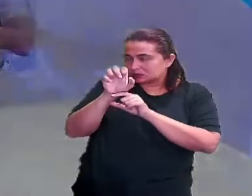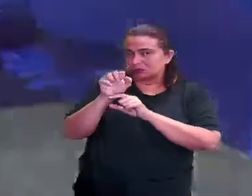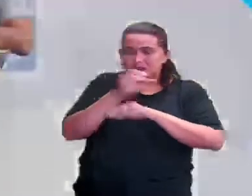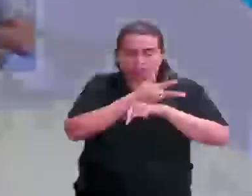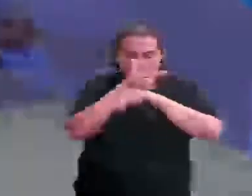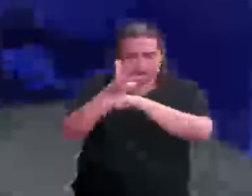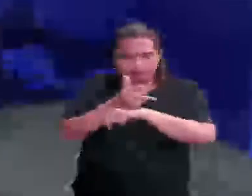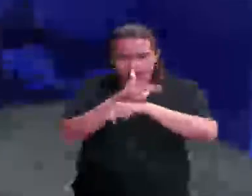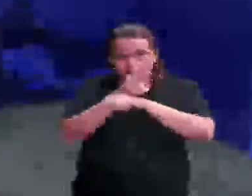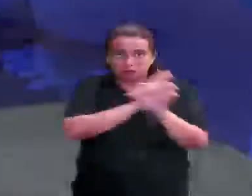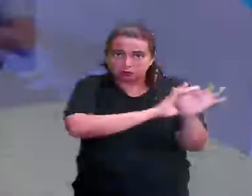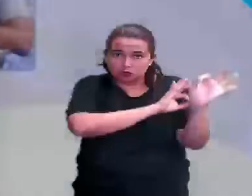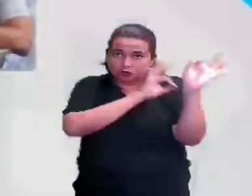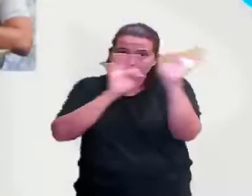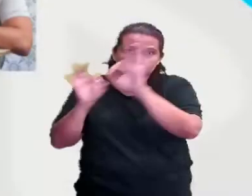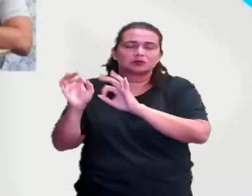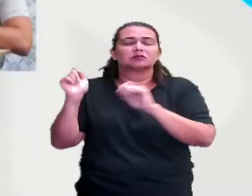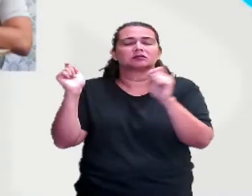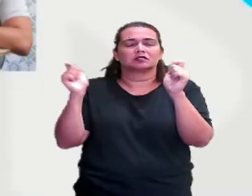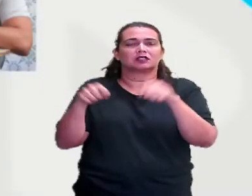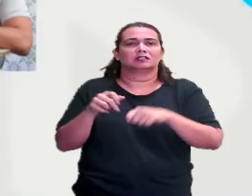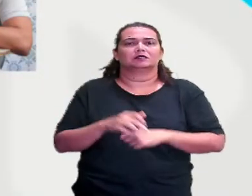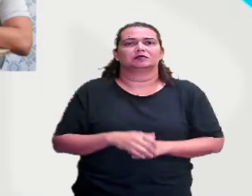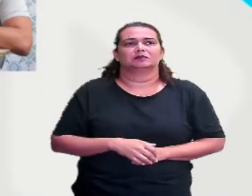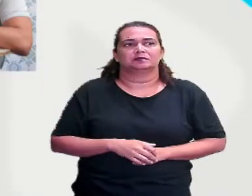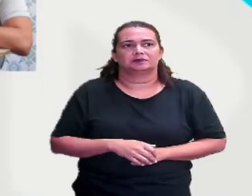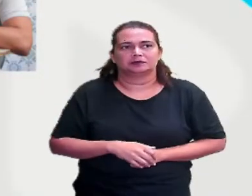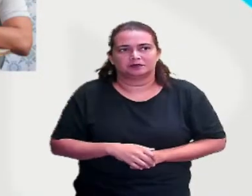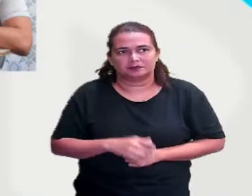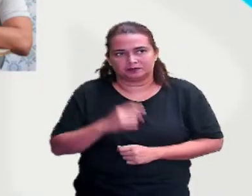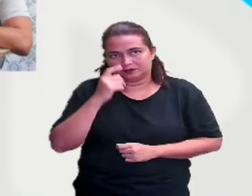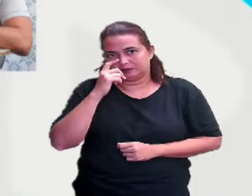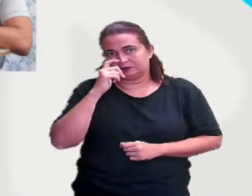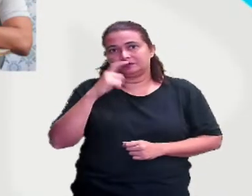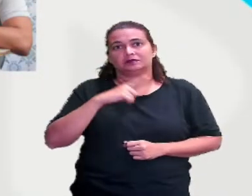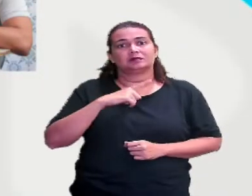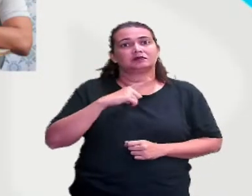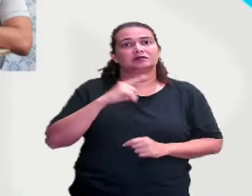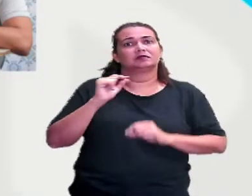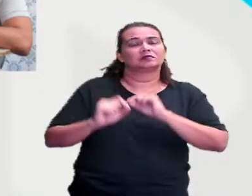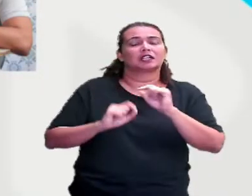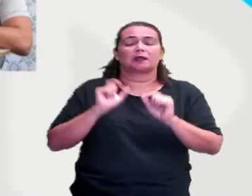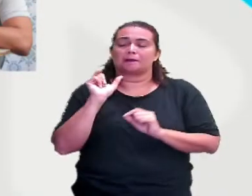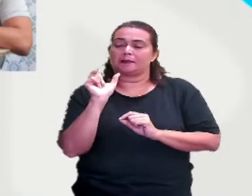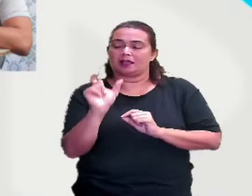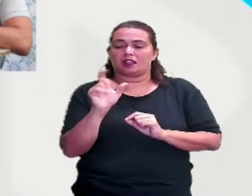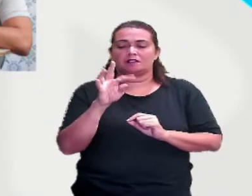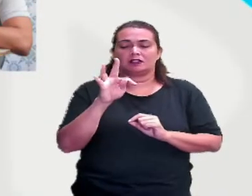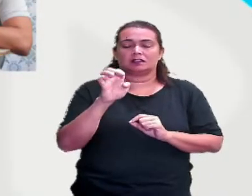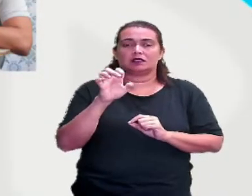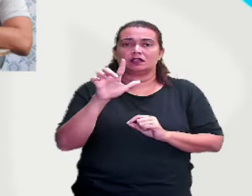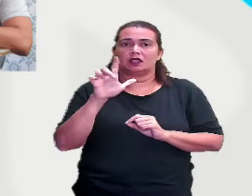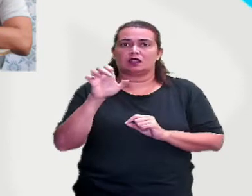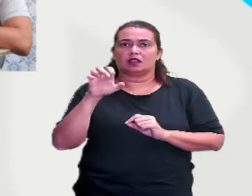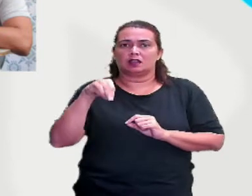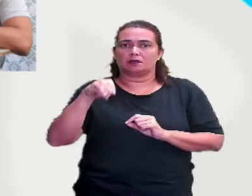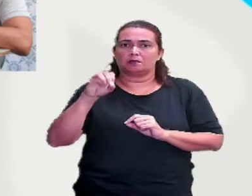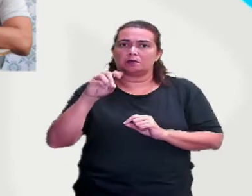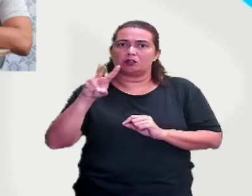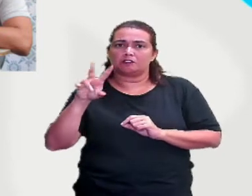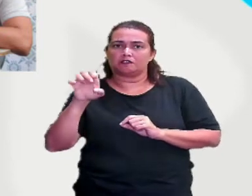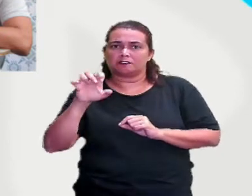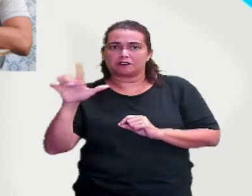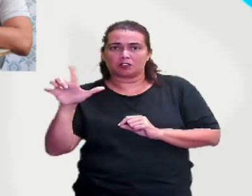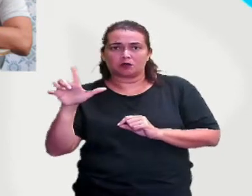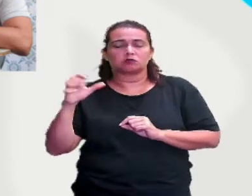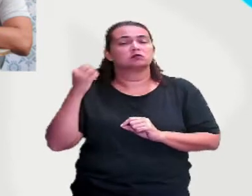aqui que você vai direto para a matéria. Mas eu já posso antecipar que telemóvel é celular, boleia é o mesmo que